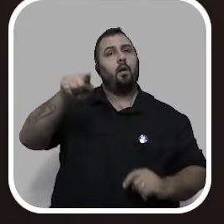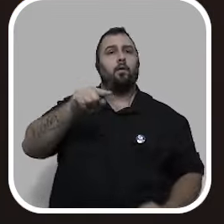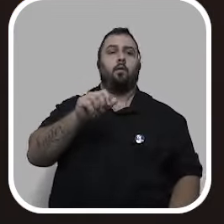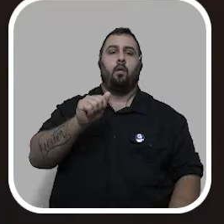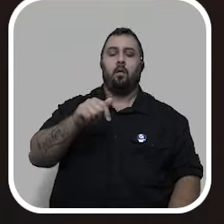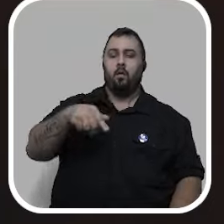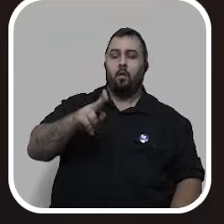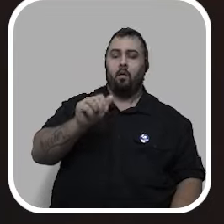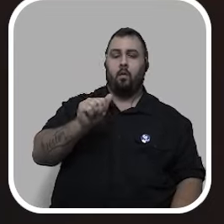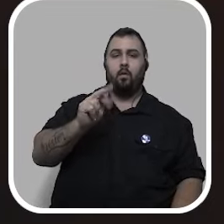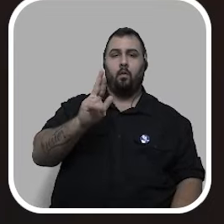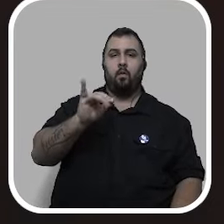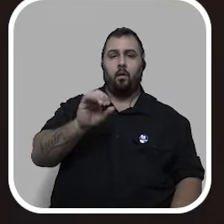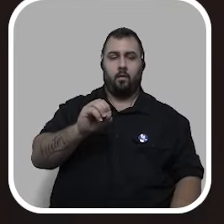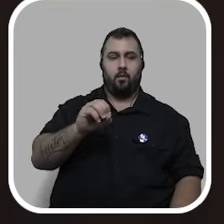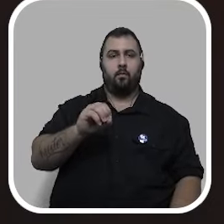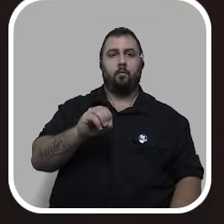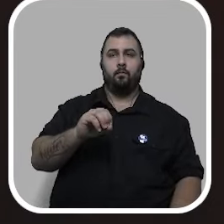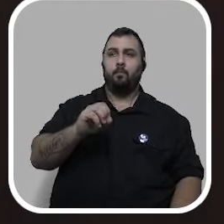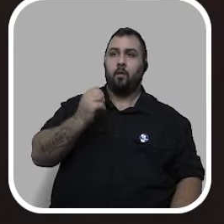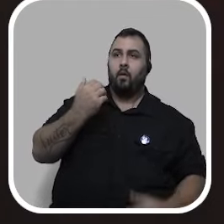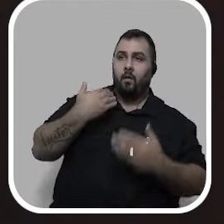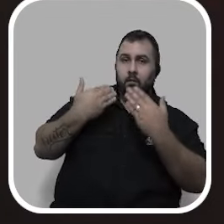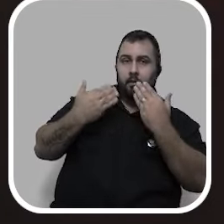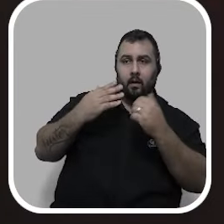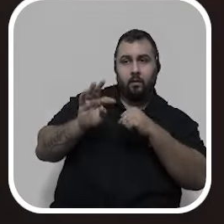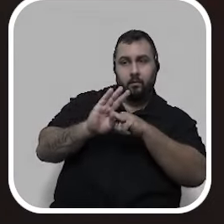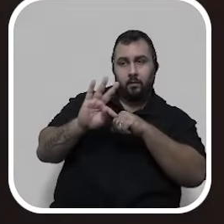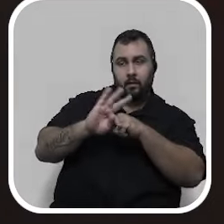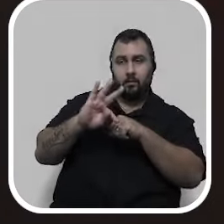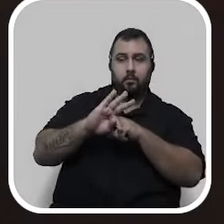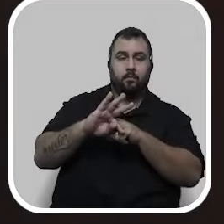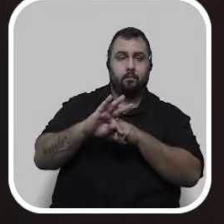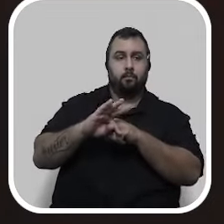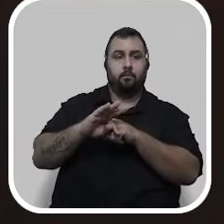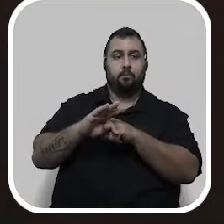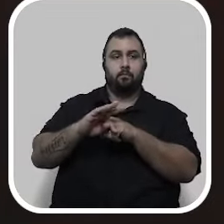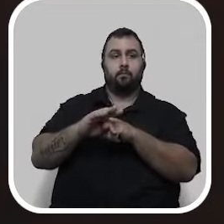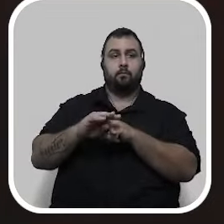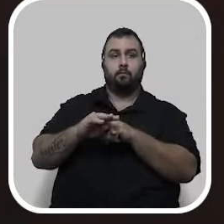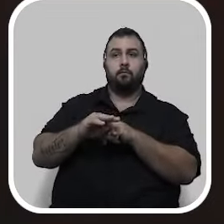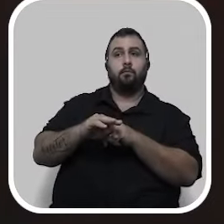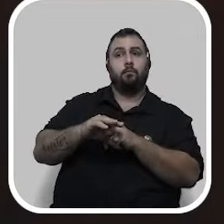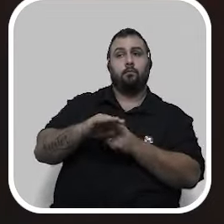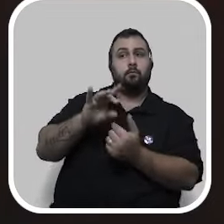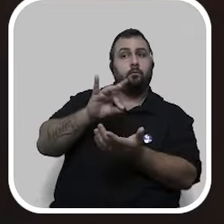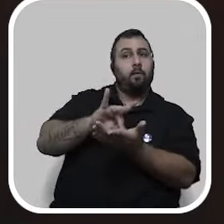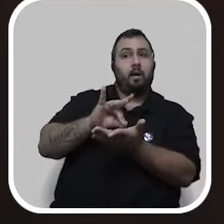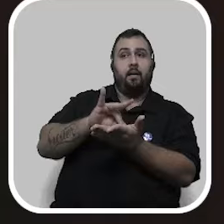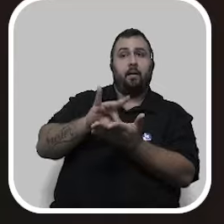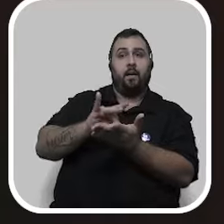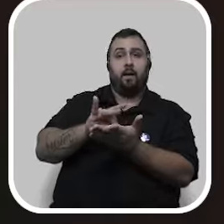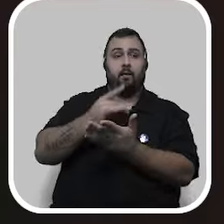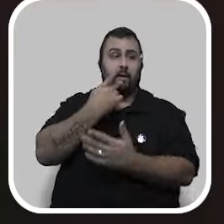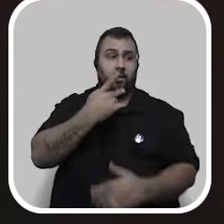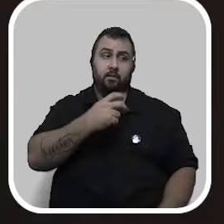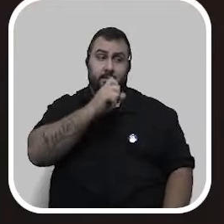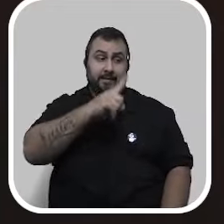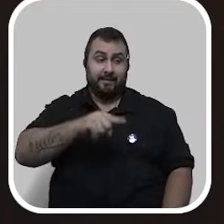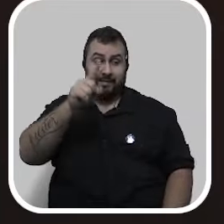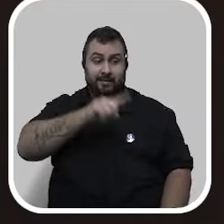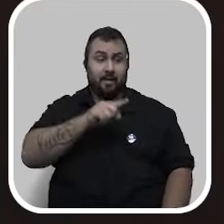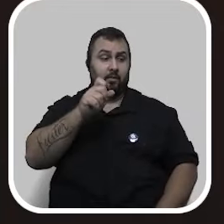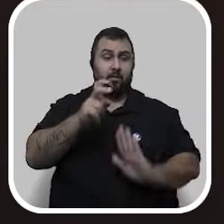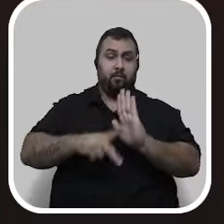conversar com os técnicos e eles eles não e na verdade eles condenaram o projeto para dizer a verdade porque você